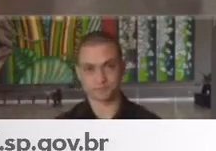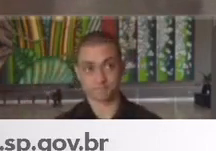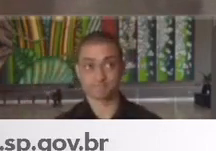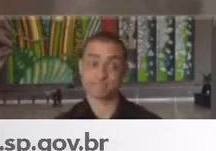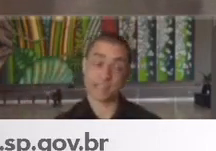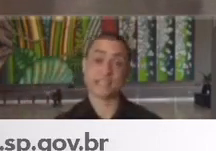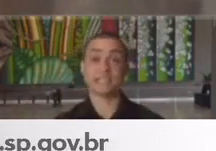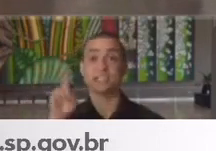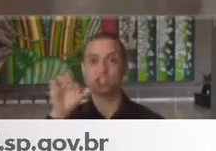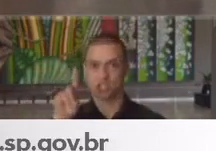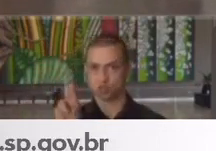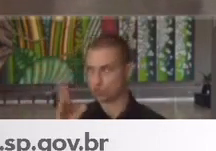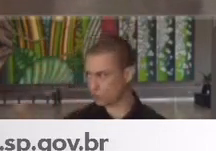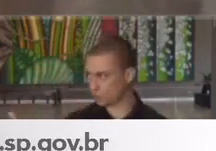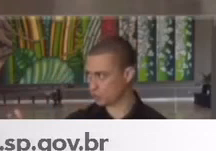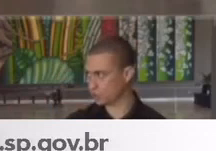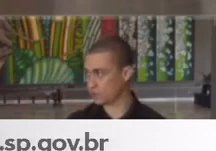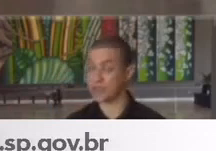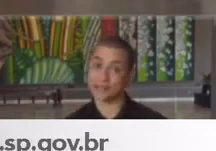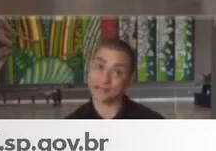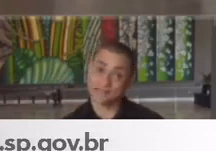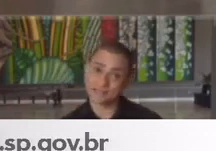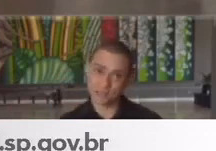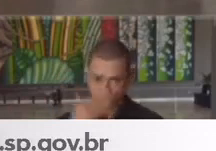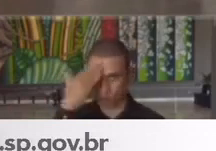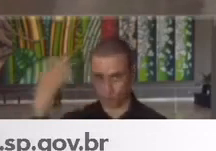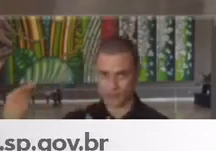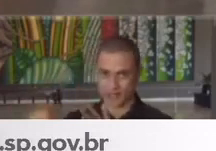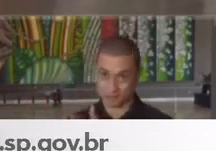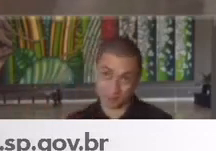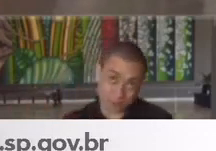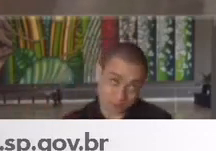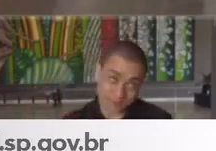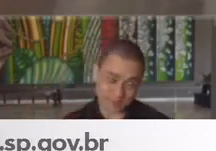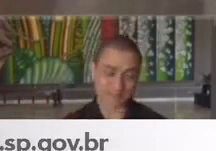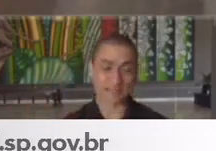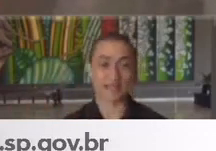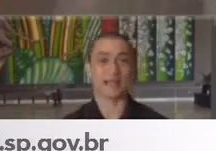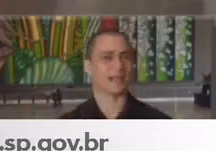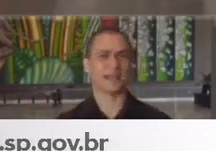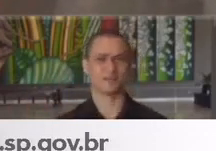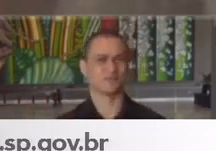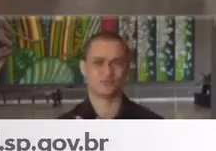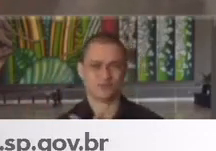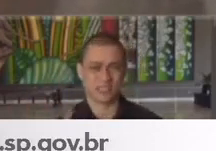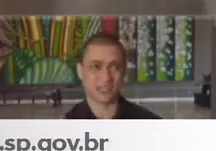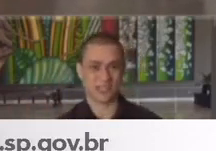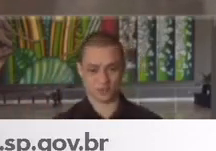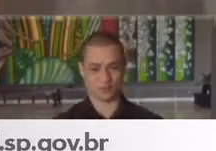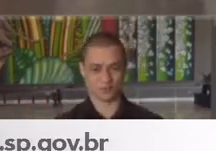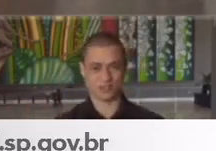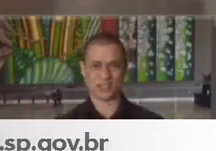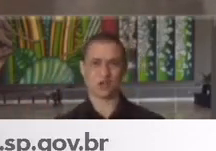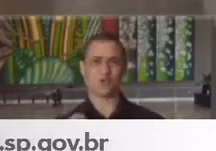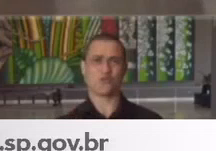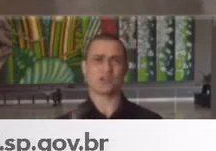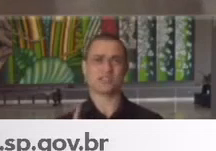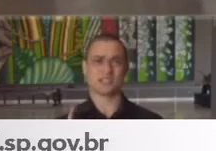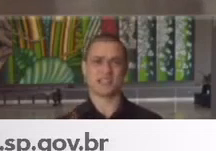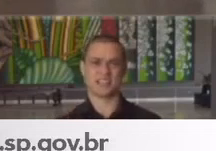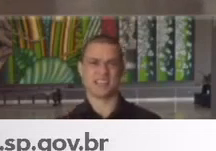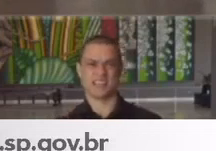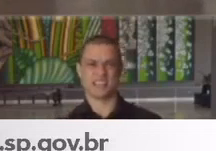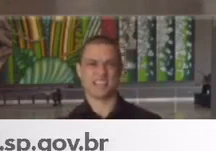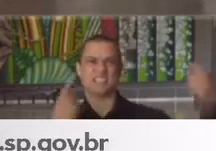Xandu, apesar dos pesares, obrigado pela pergunta. Faz o menor sentido, eu aqui não vou fazer répto,